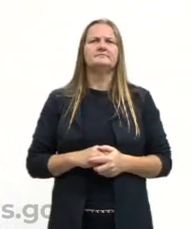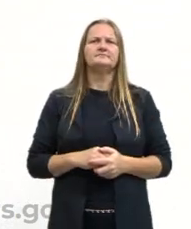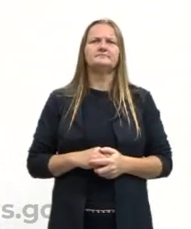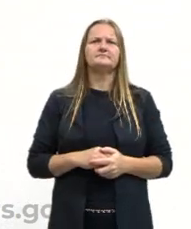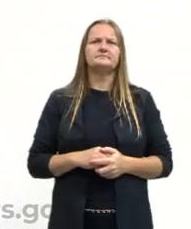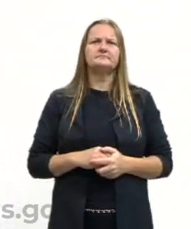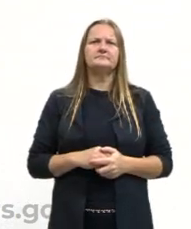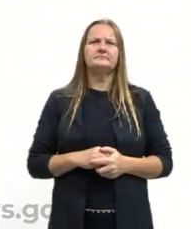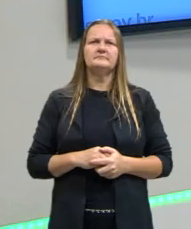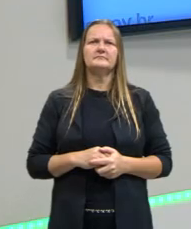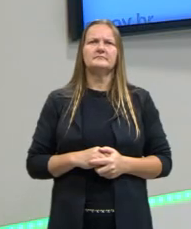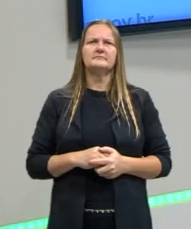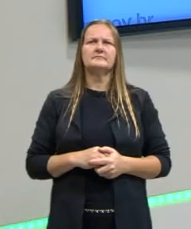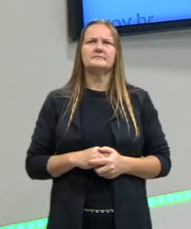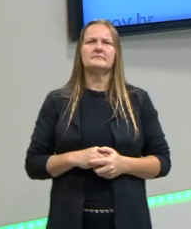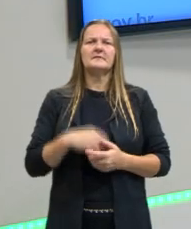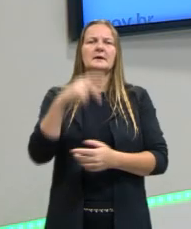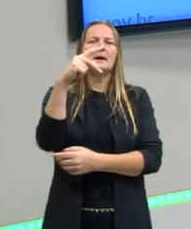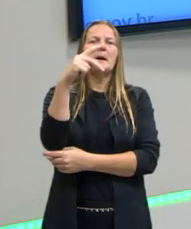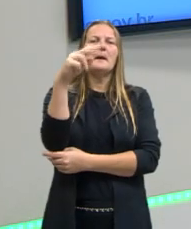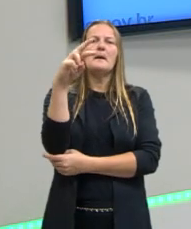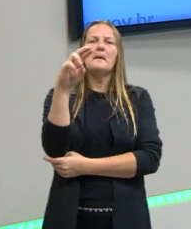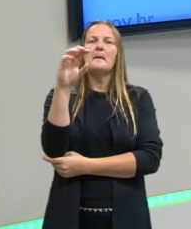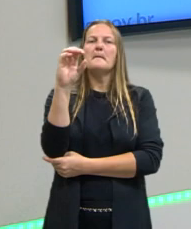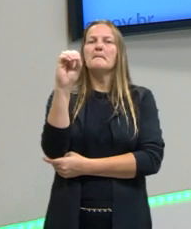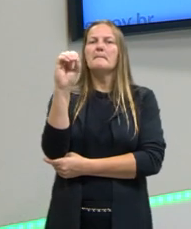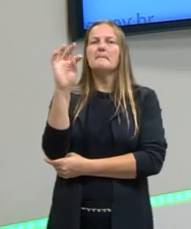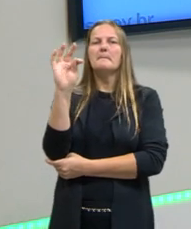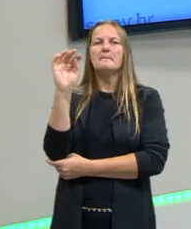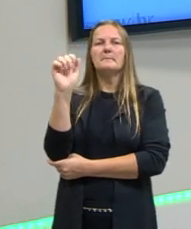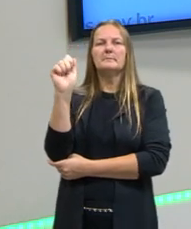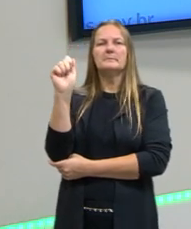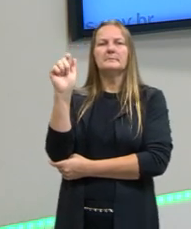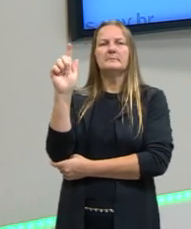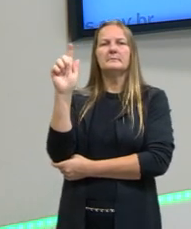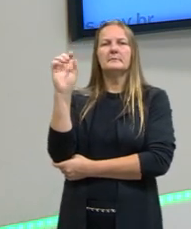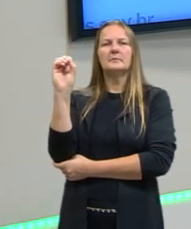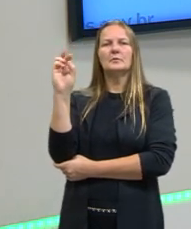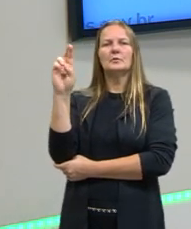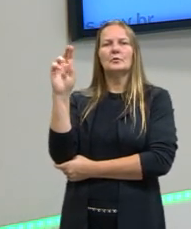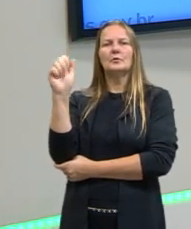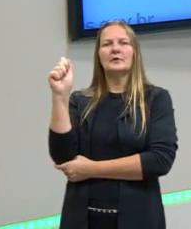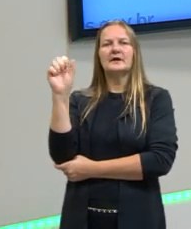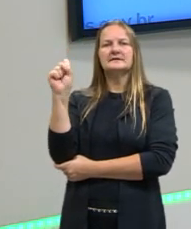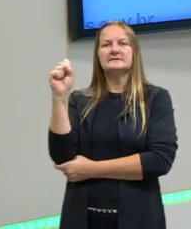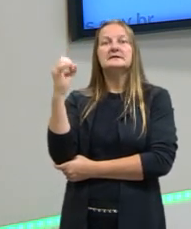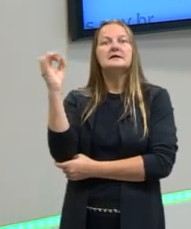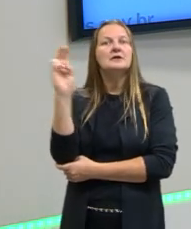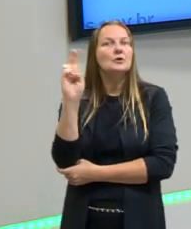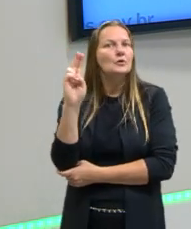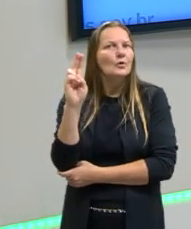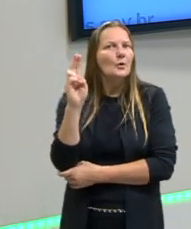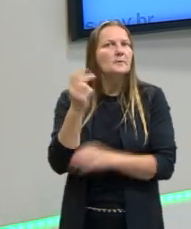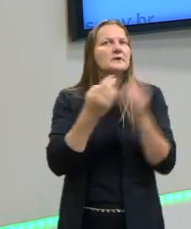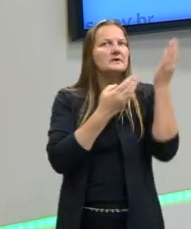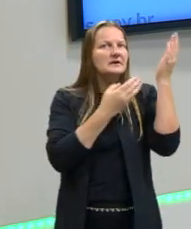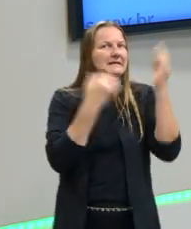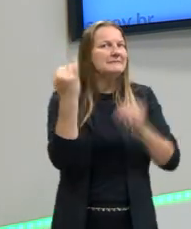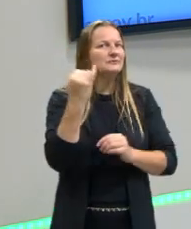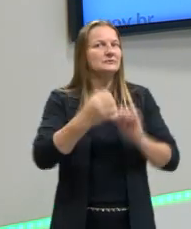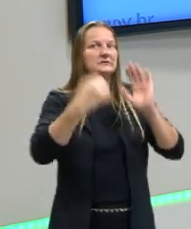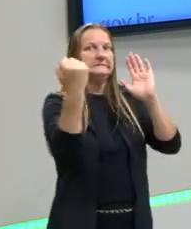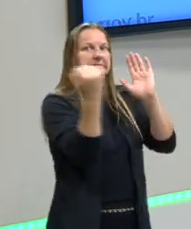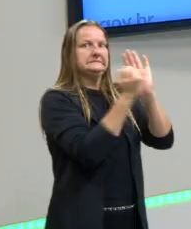protagonista bem bem conhecido Protágoras em marca esses nomes que poderão entrar na prova do Enem olha essa é